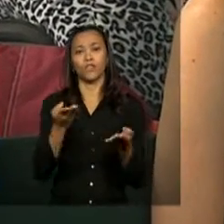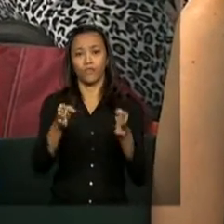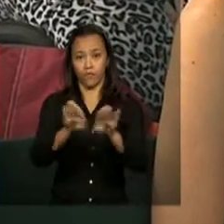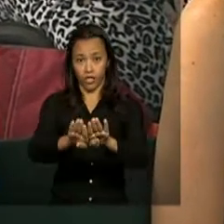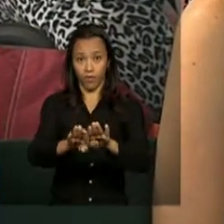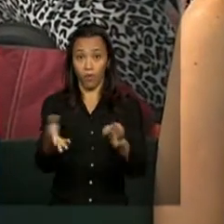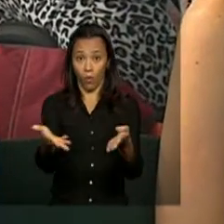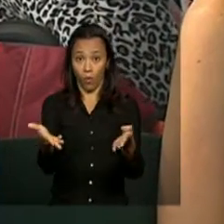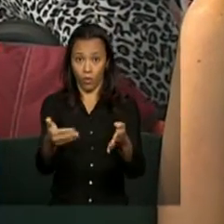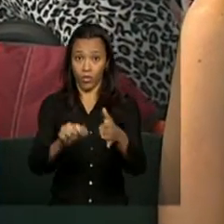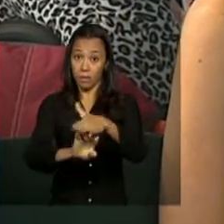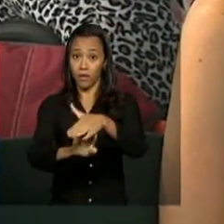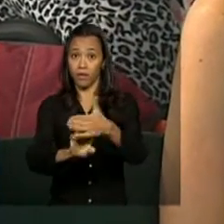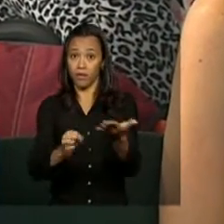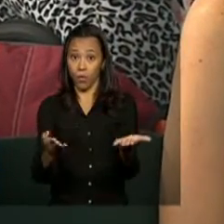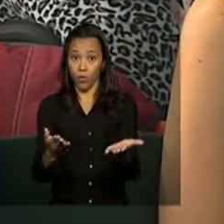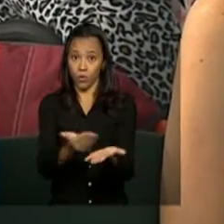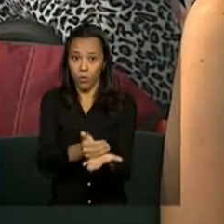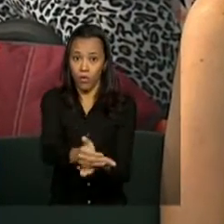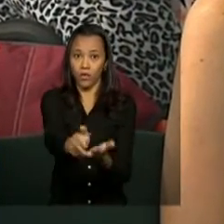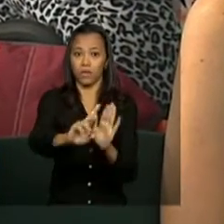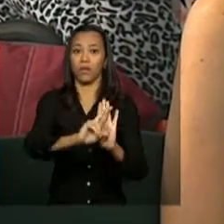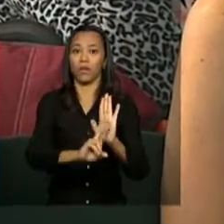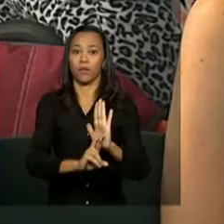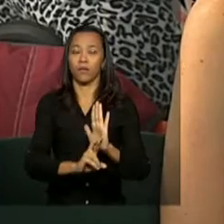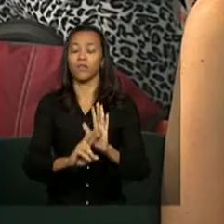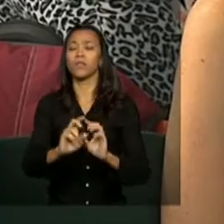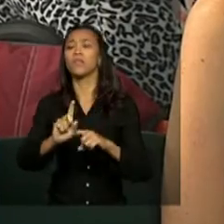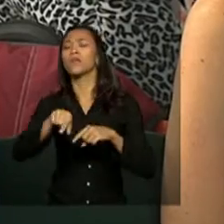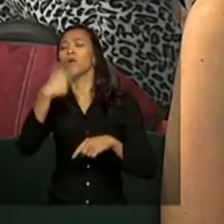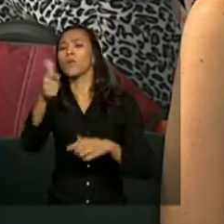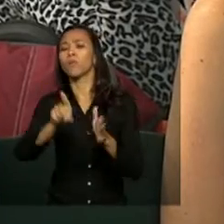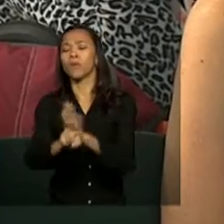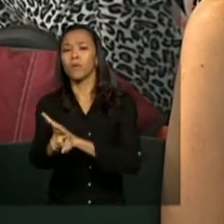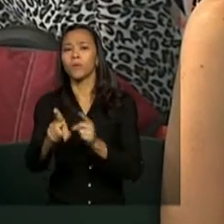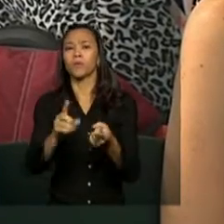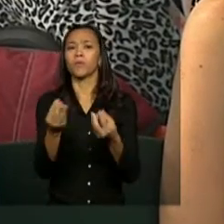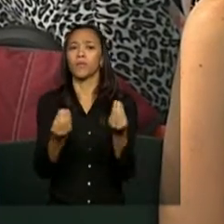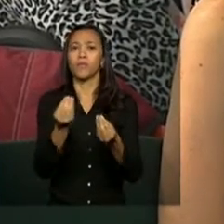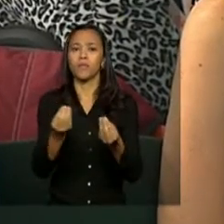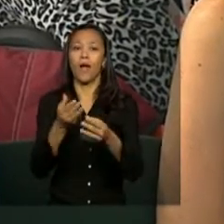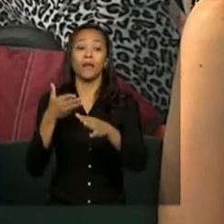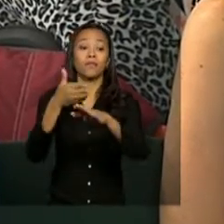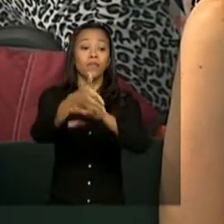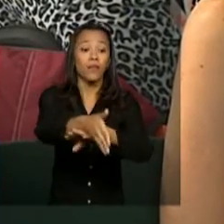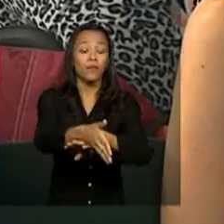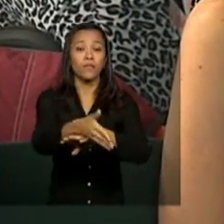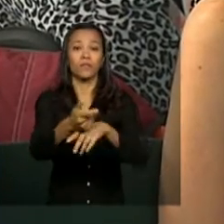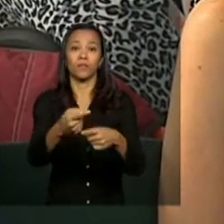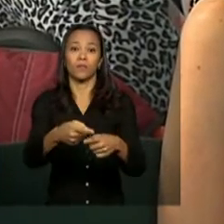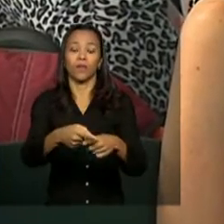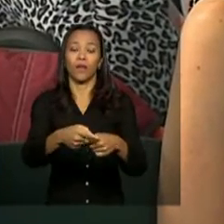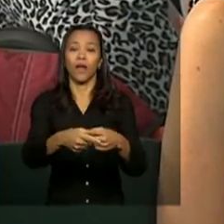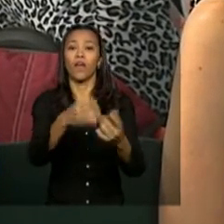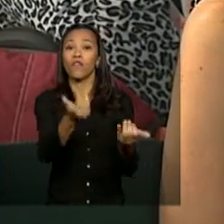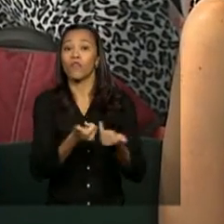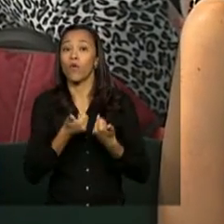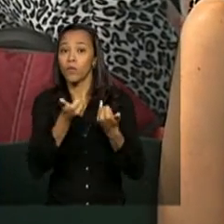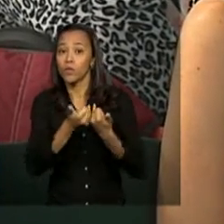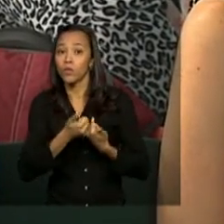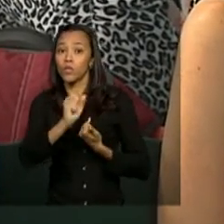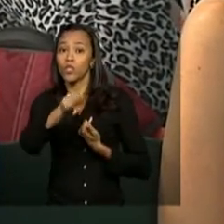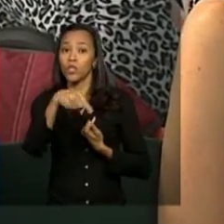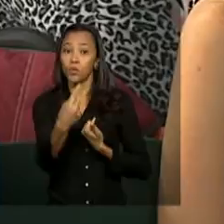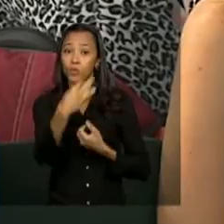de hoje agora quanto a unificação do cadastro o acesso aos serviços em um mês e as informações em um único sistema